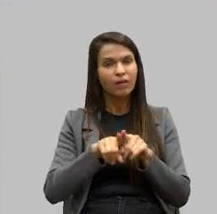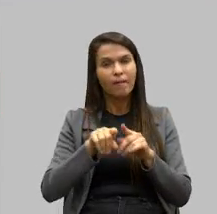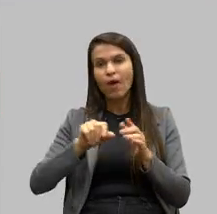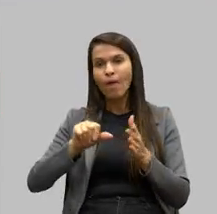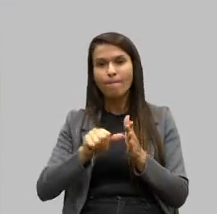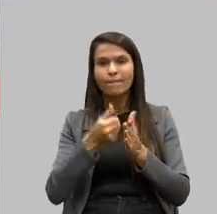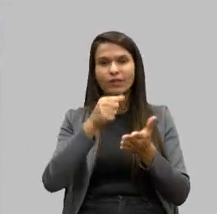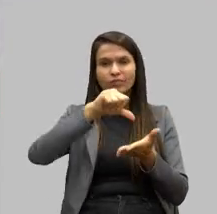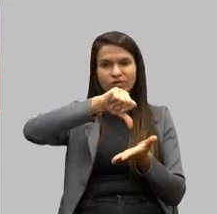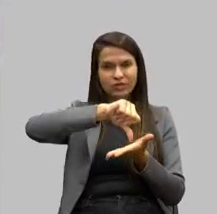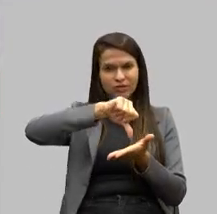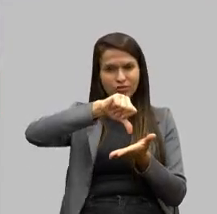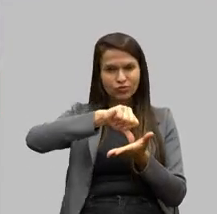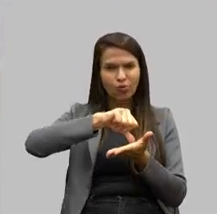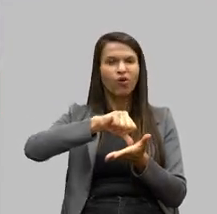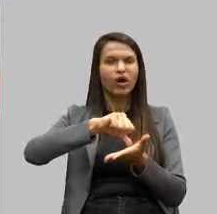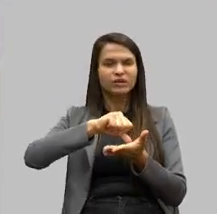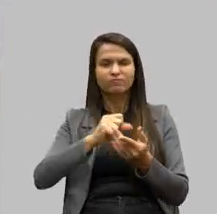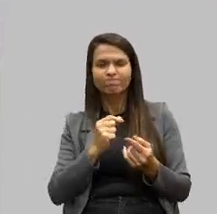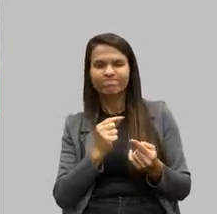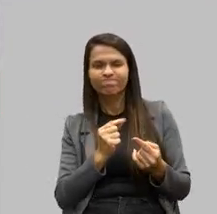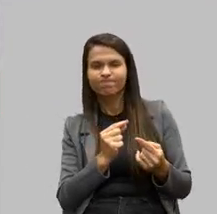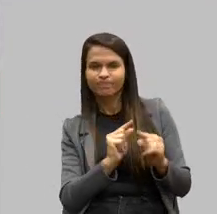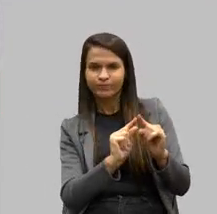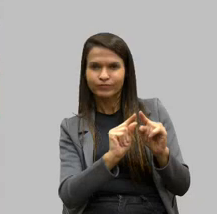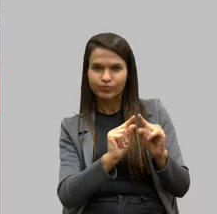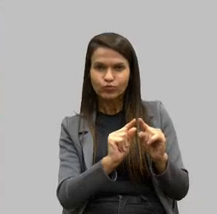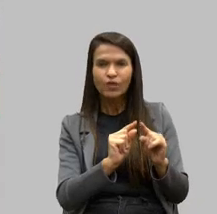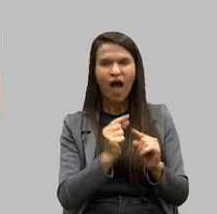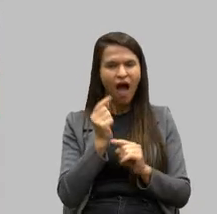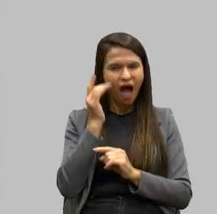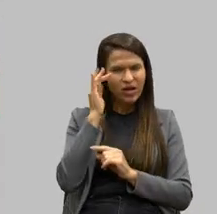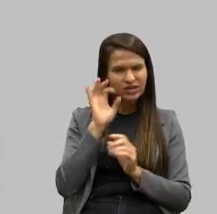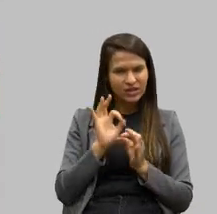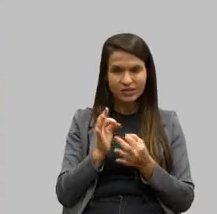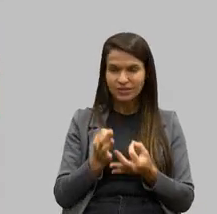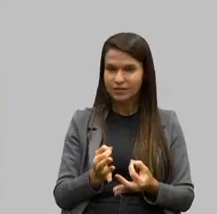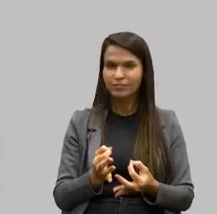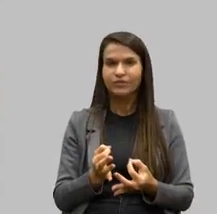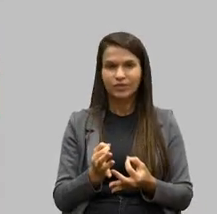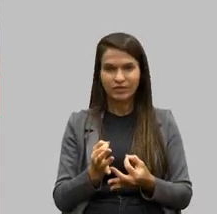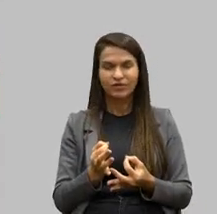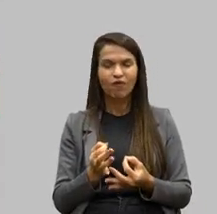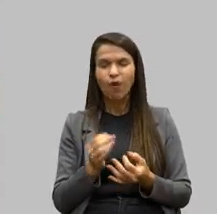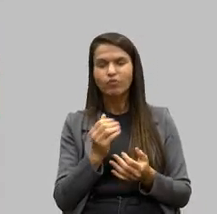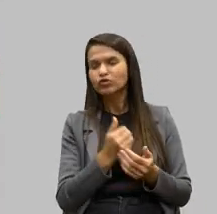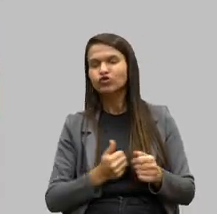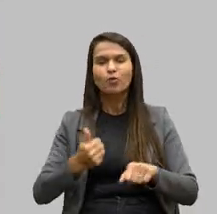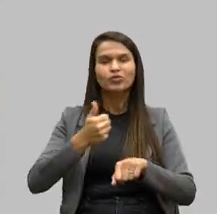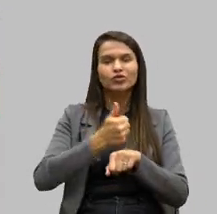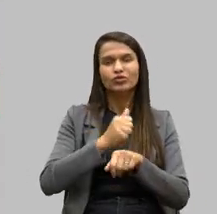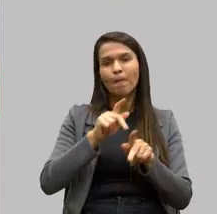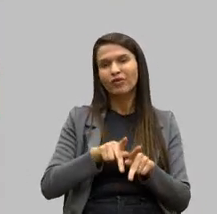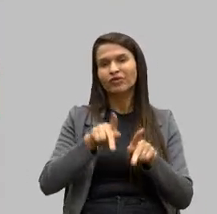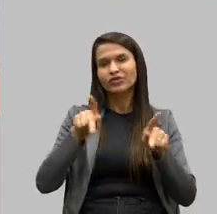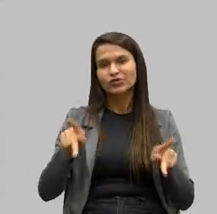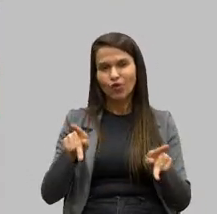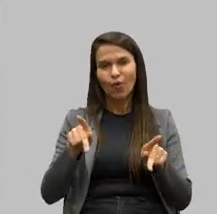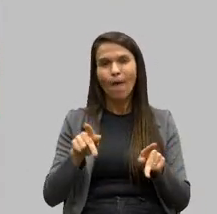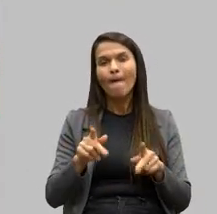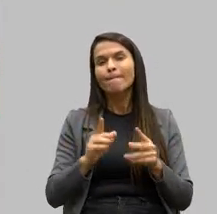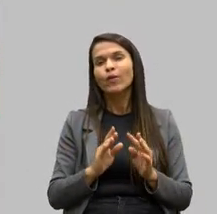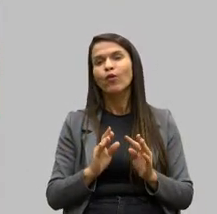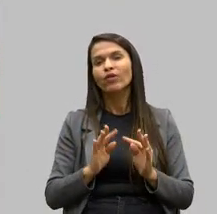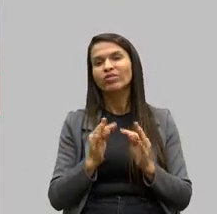setor a ser perseguido. Acha que é muito simples. Vamos substituir professores por tecnologia.